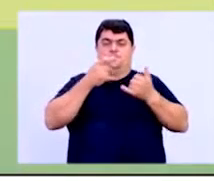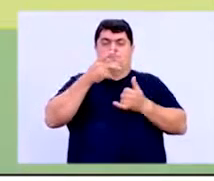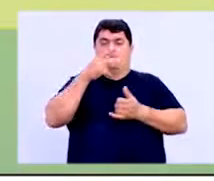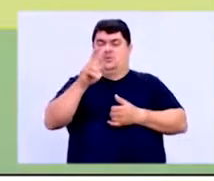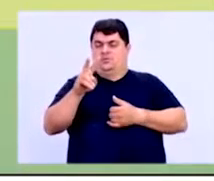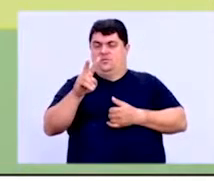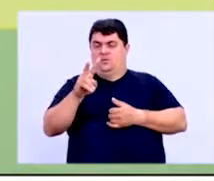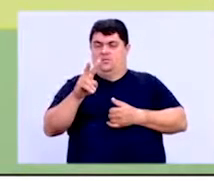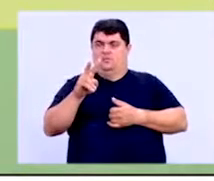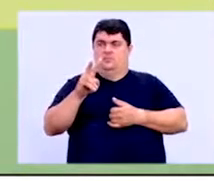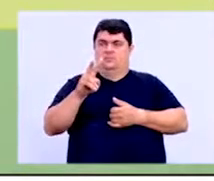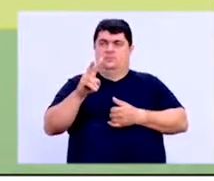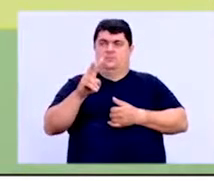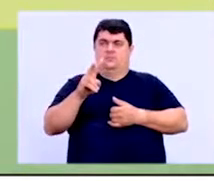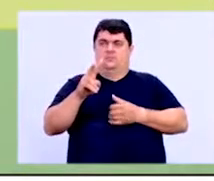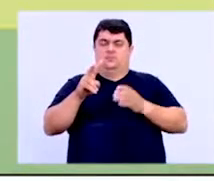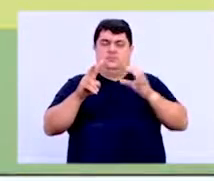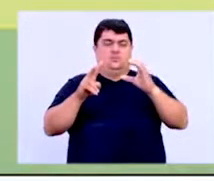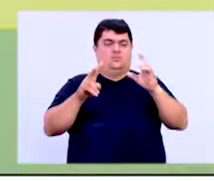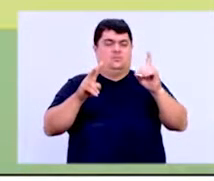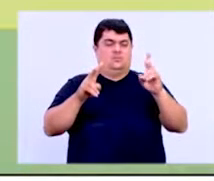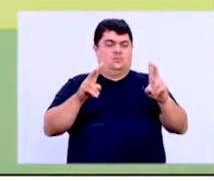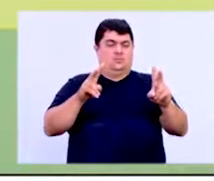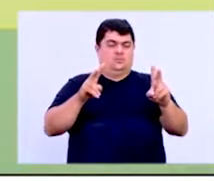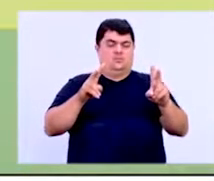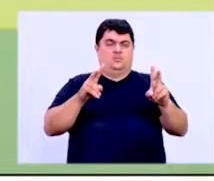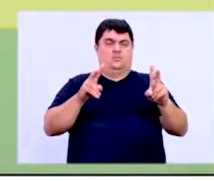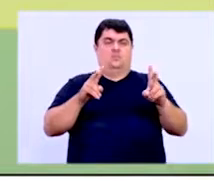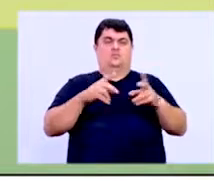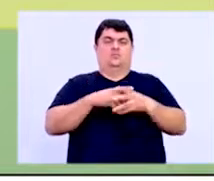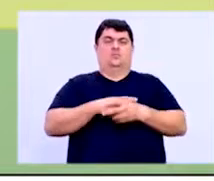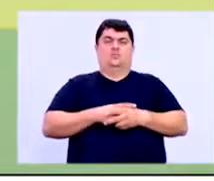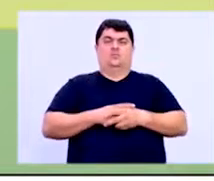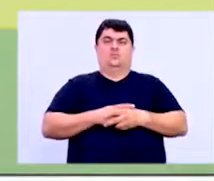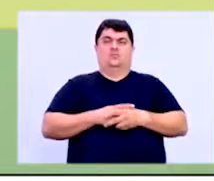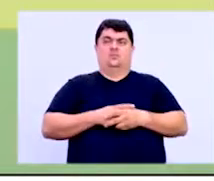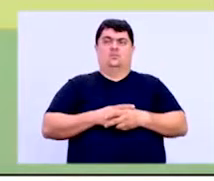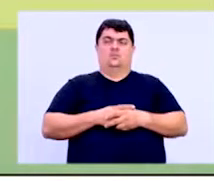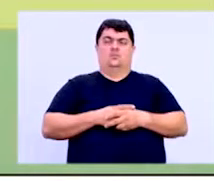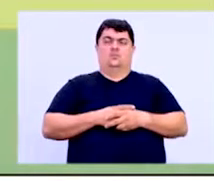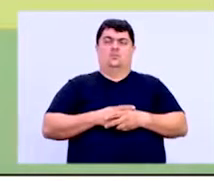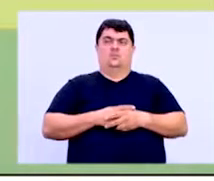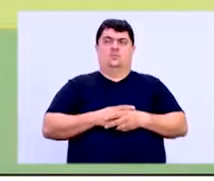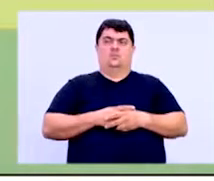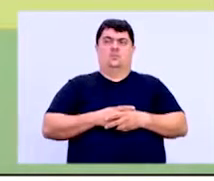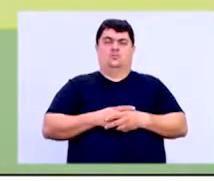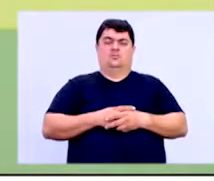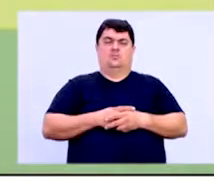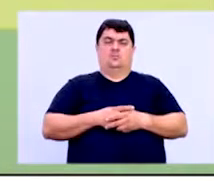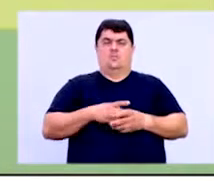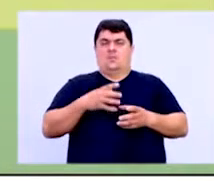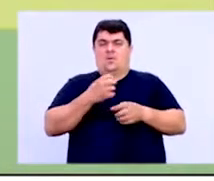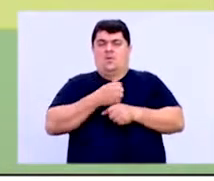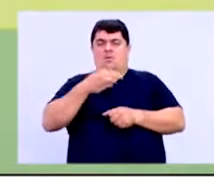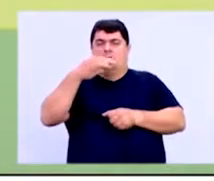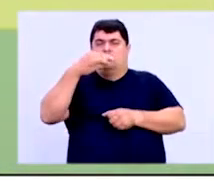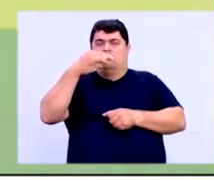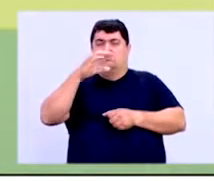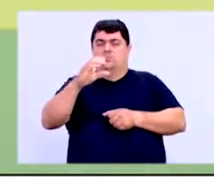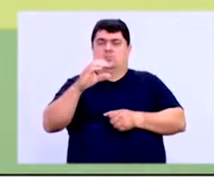venda, custos fixos, despesas fixas, variáveis. Vamos ver essas contas de novo aqui. Margem